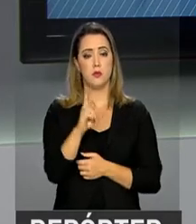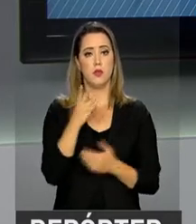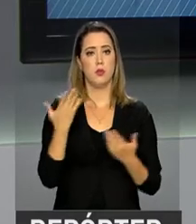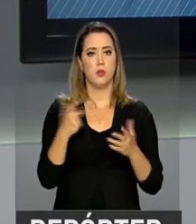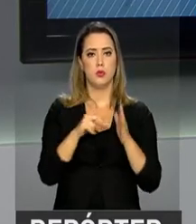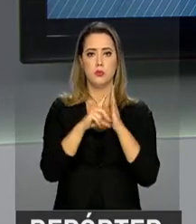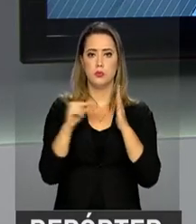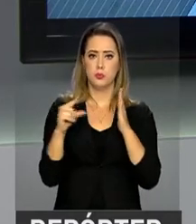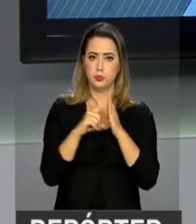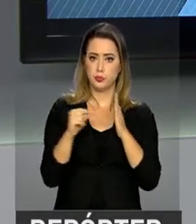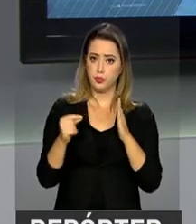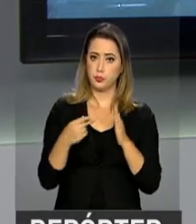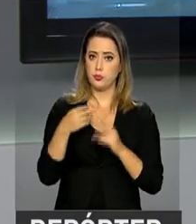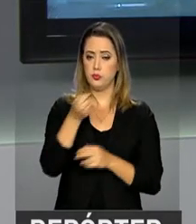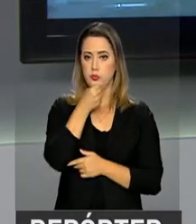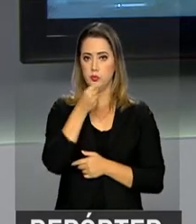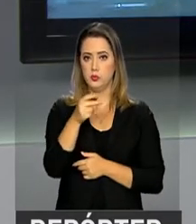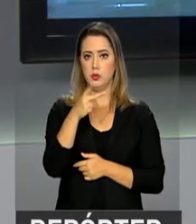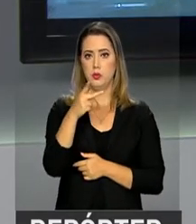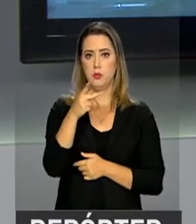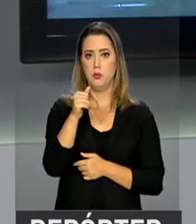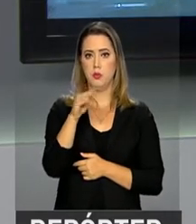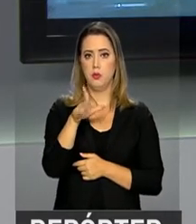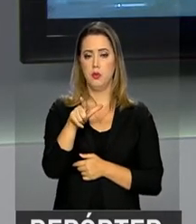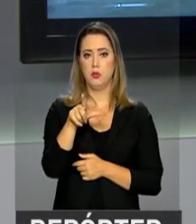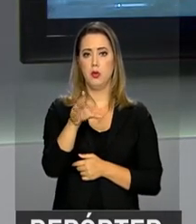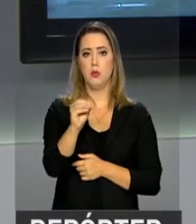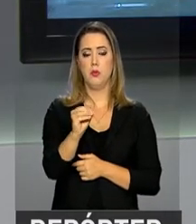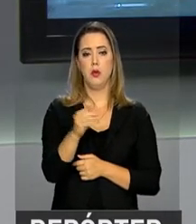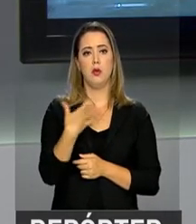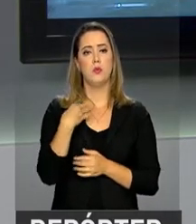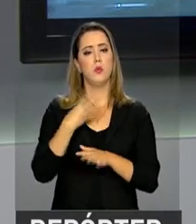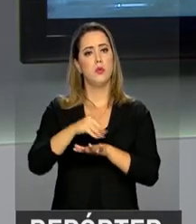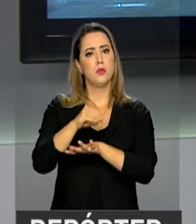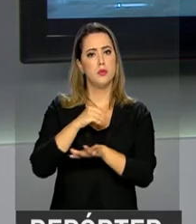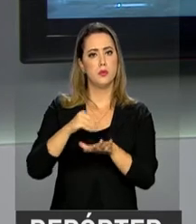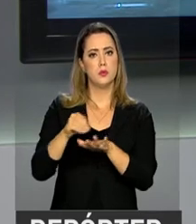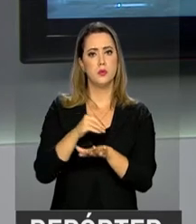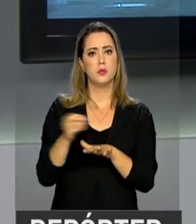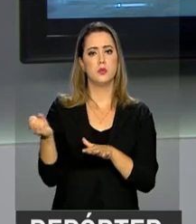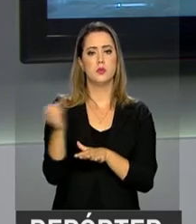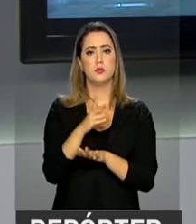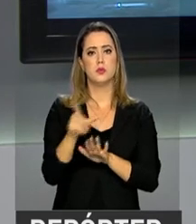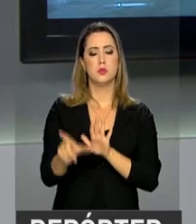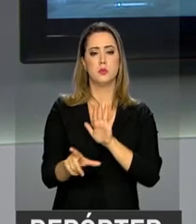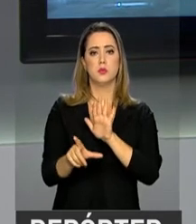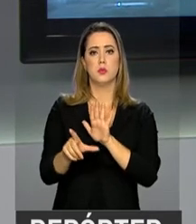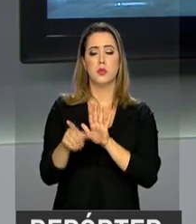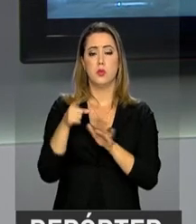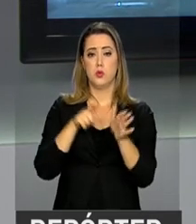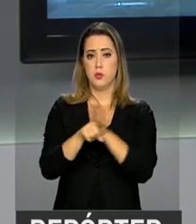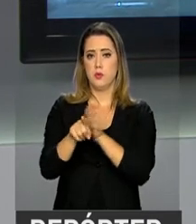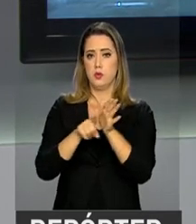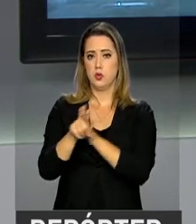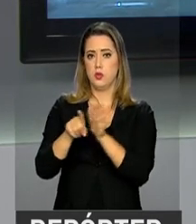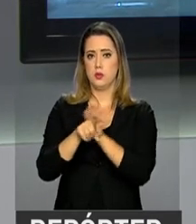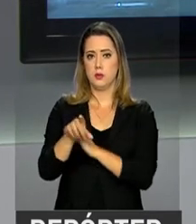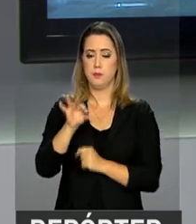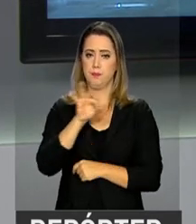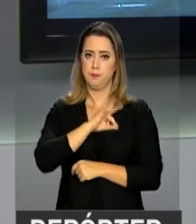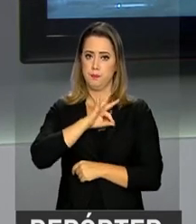palácio do planalto onde o repórter pablo mundi tem informações sobre a investigação da polícia federal em busca dos responsáveis